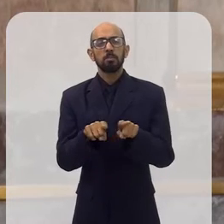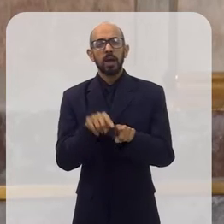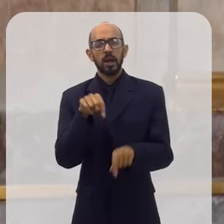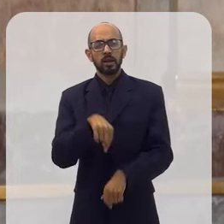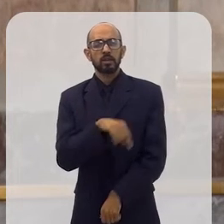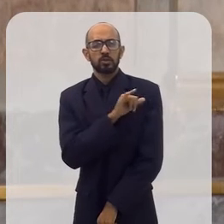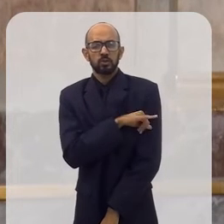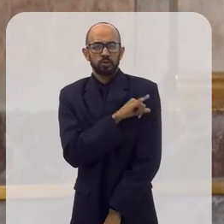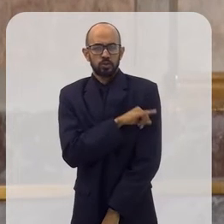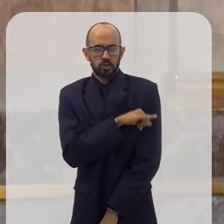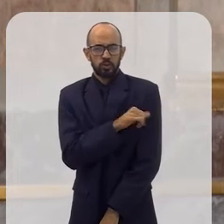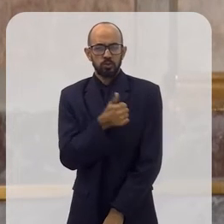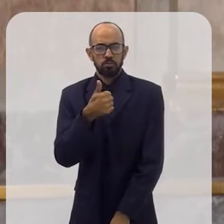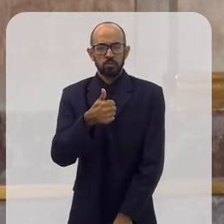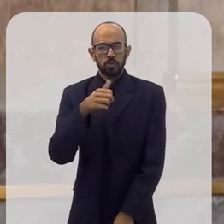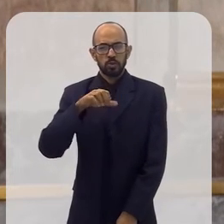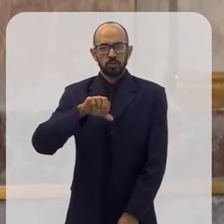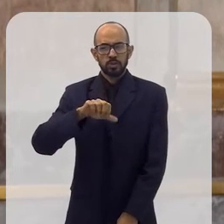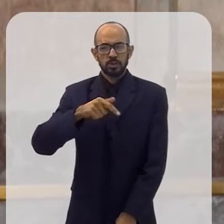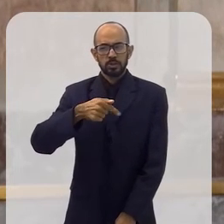nós temos, desde